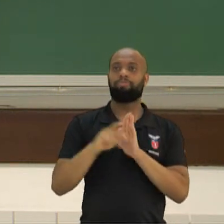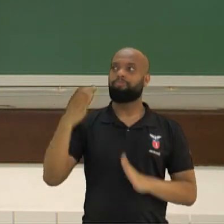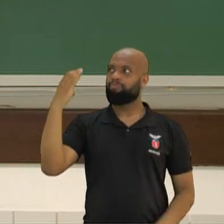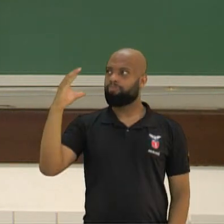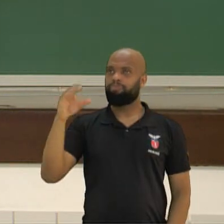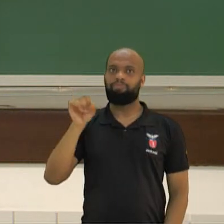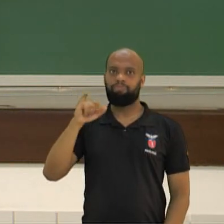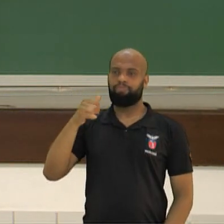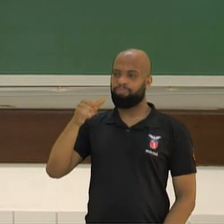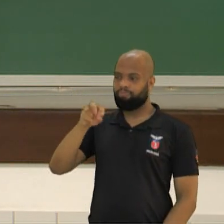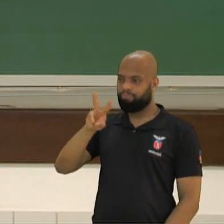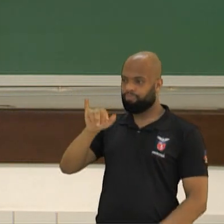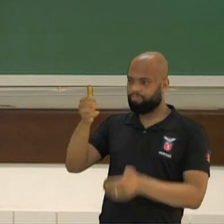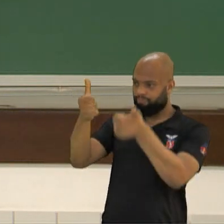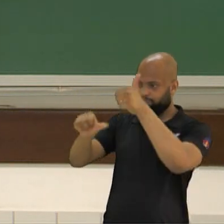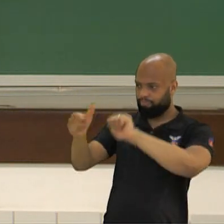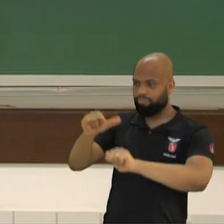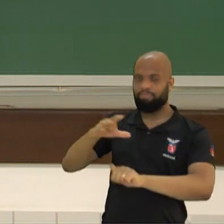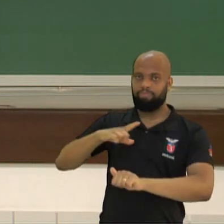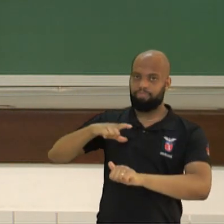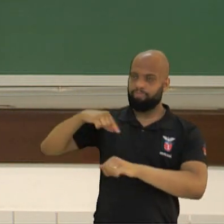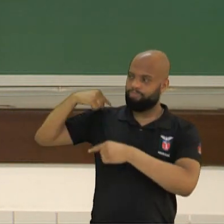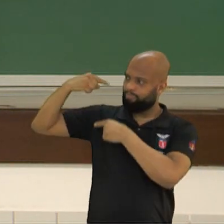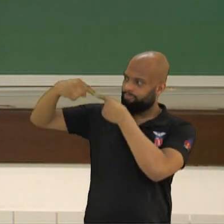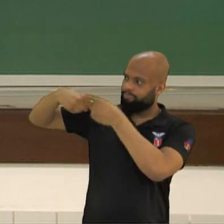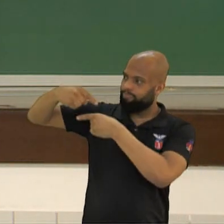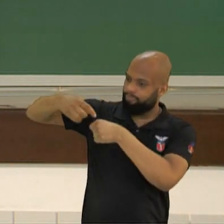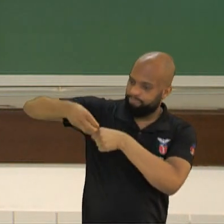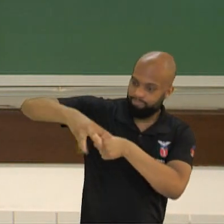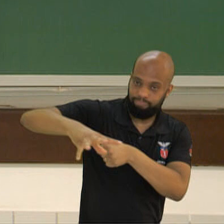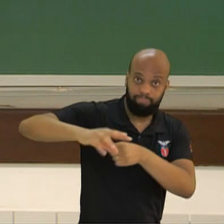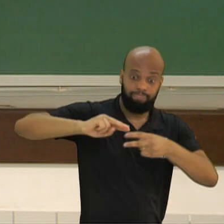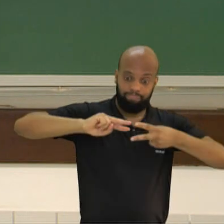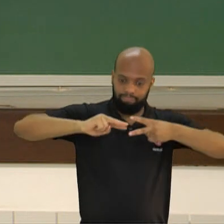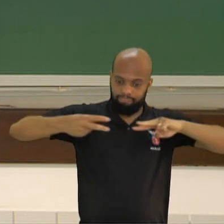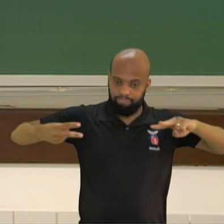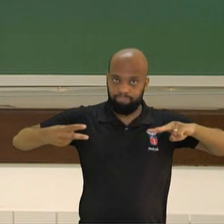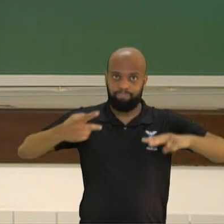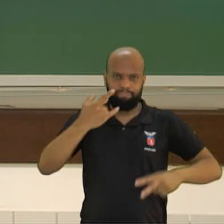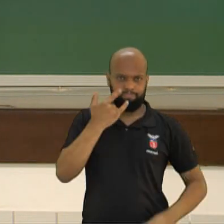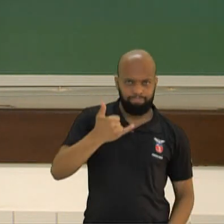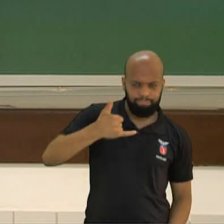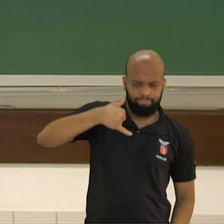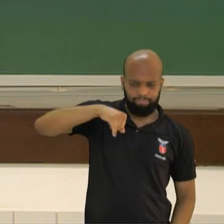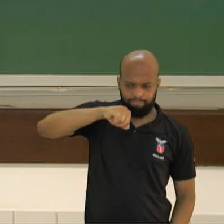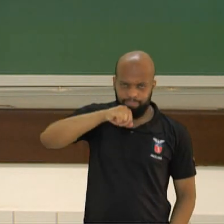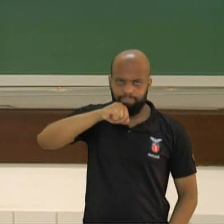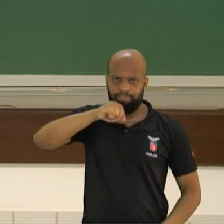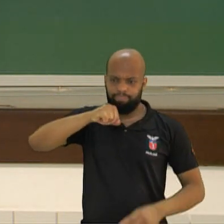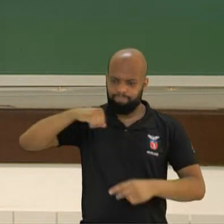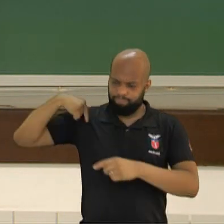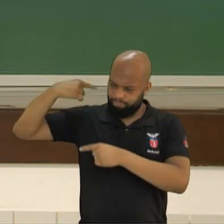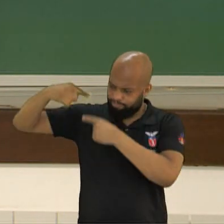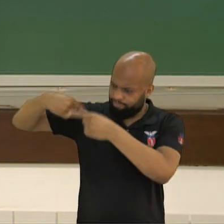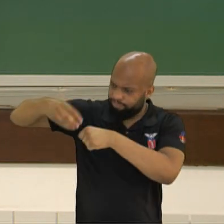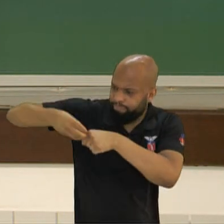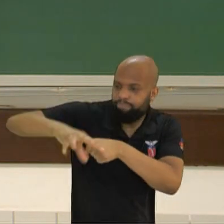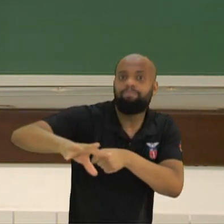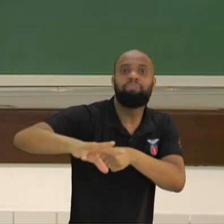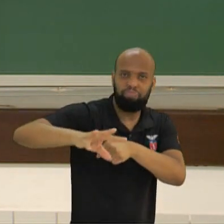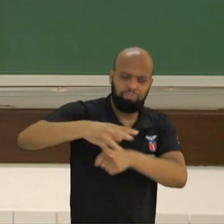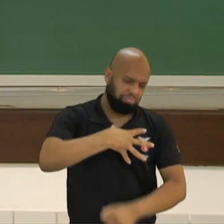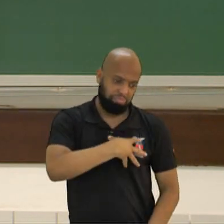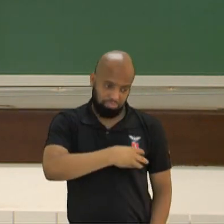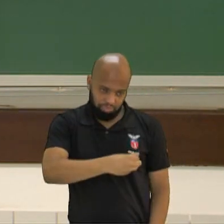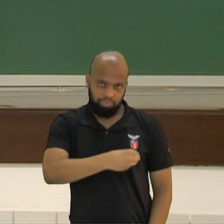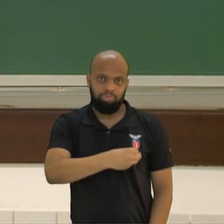nós analisamos toda aquela herança genética que nós ganhamos dos pais, ou quando nós passamos aos nossos descendentes,